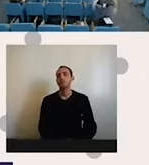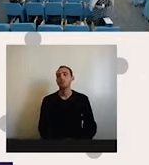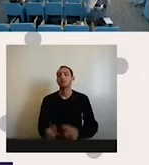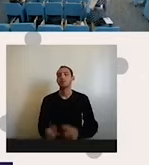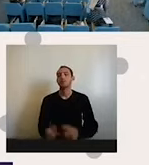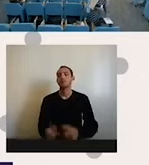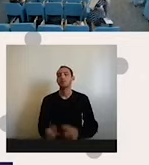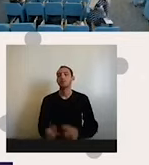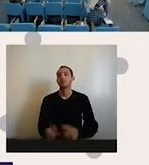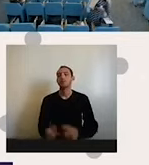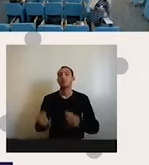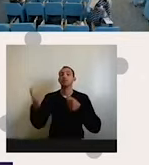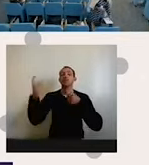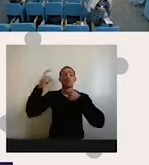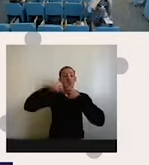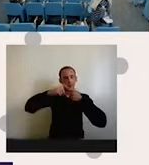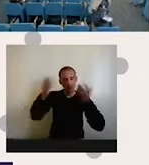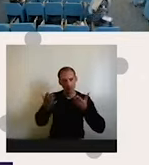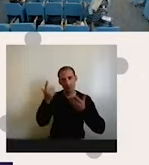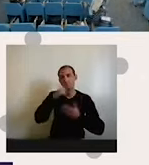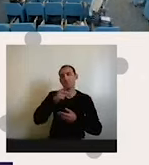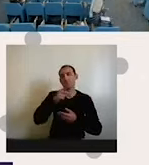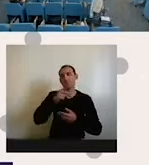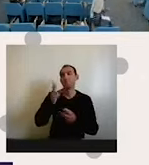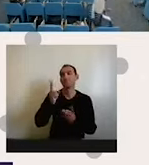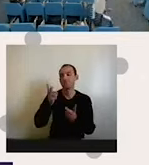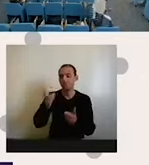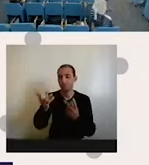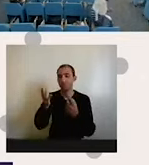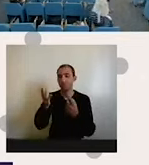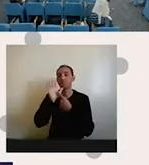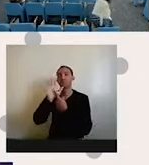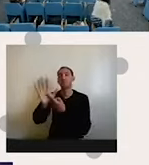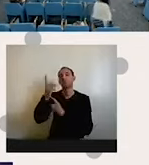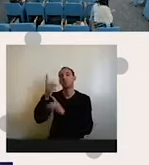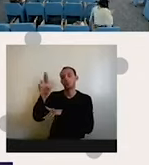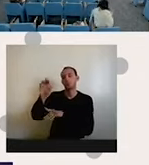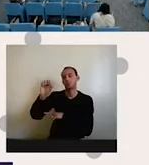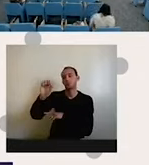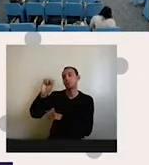Bom, voltando, né? Sobre... Está funcionando? Tá, né?